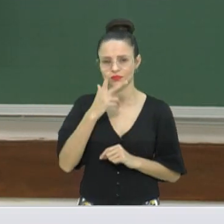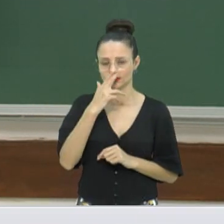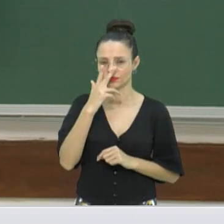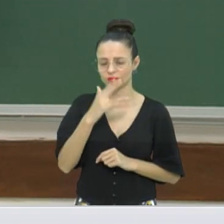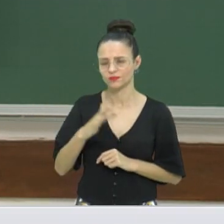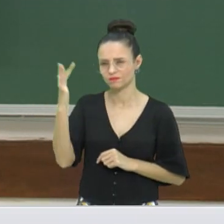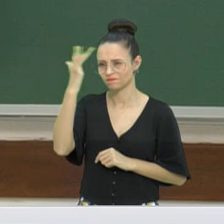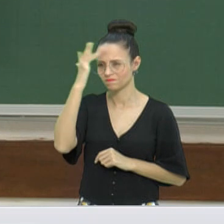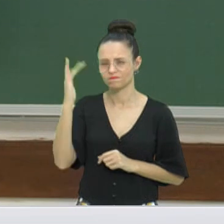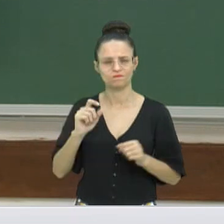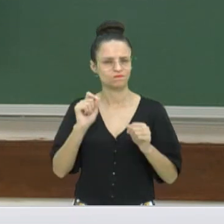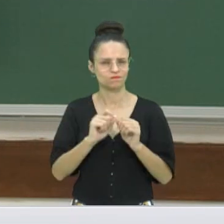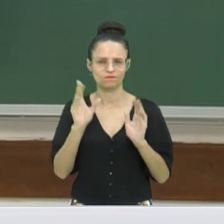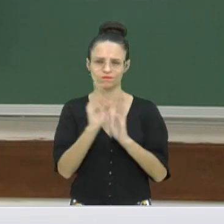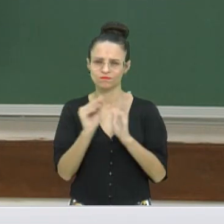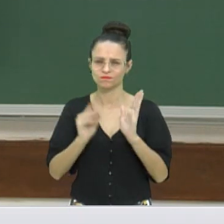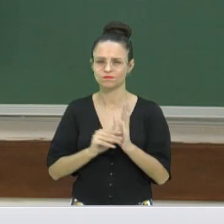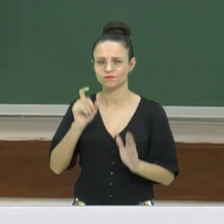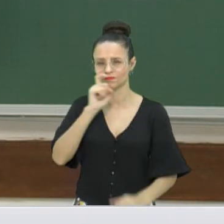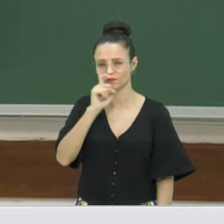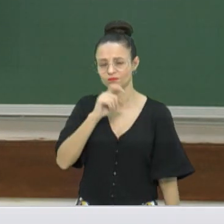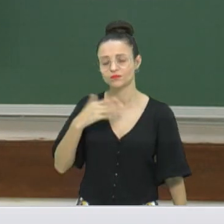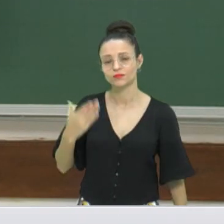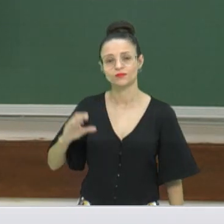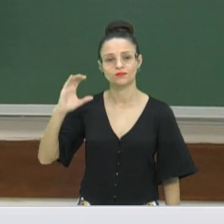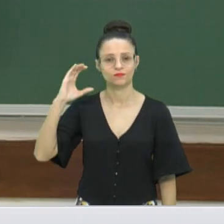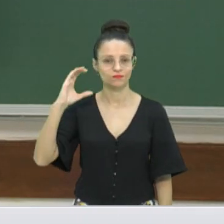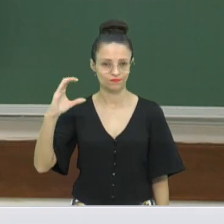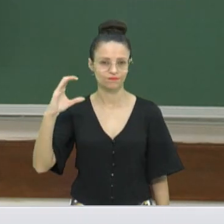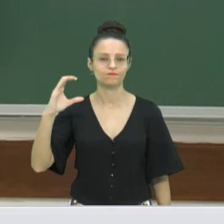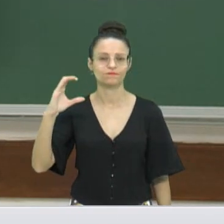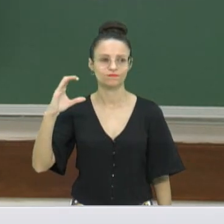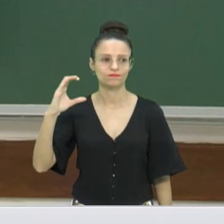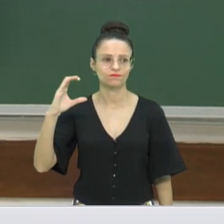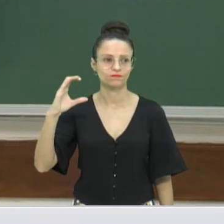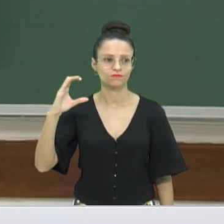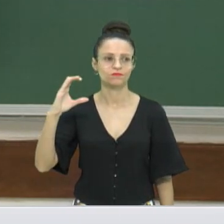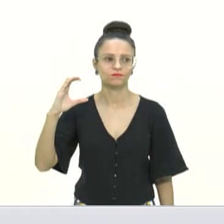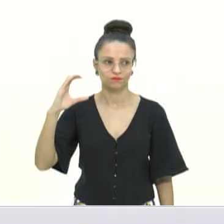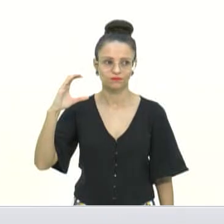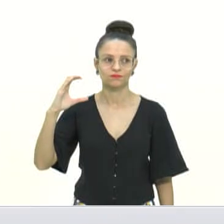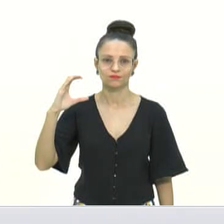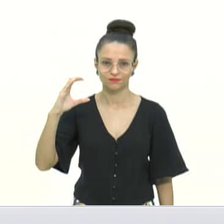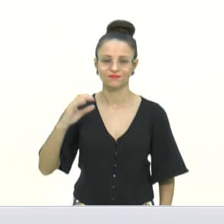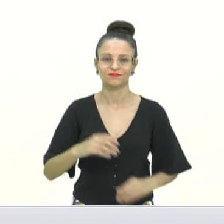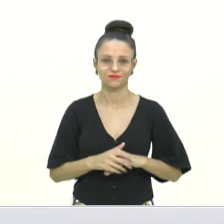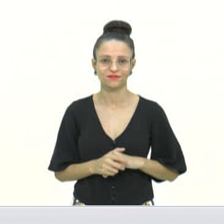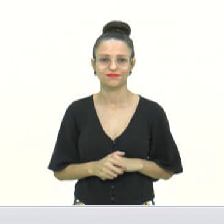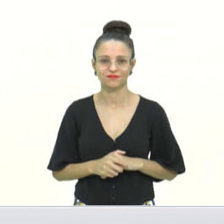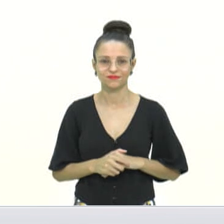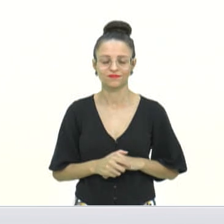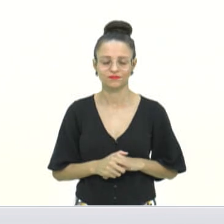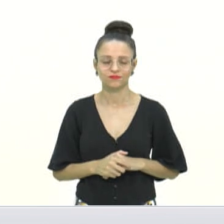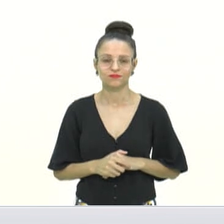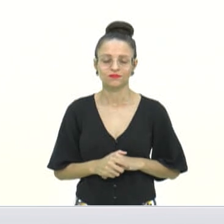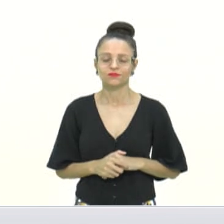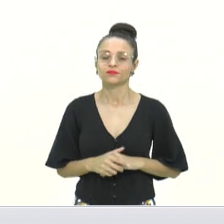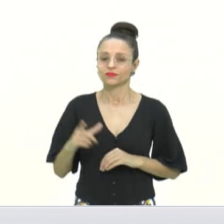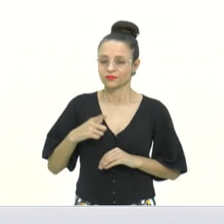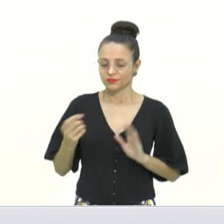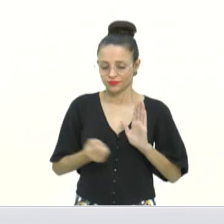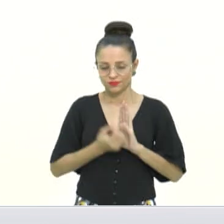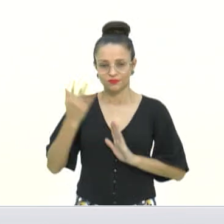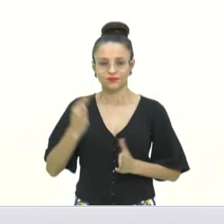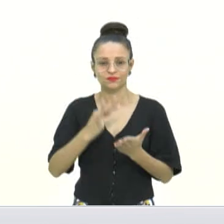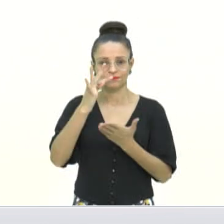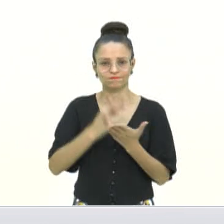que ninguém vai produzir um conteúdo mentiroso. Então a letra C, eu acho que... Exatamente, pessoal. Tem muito texto